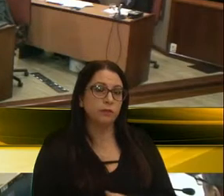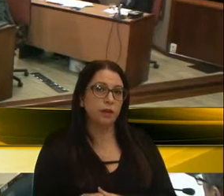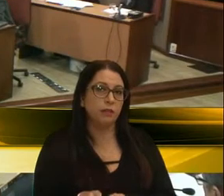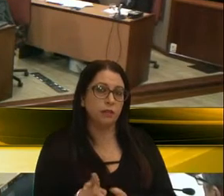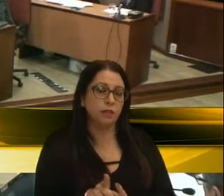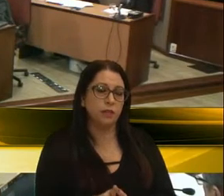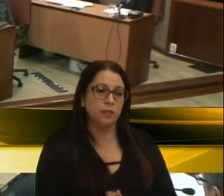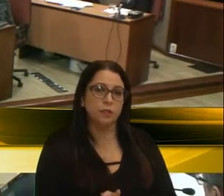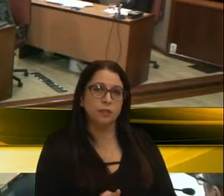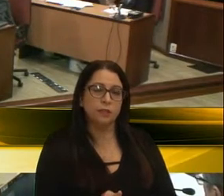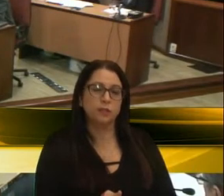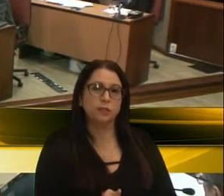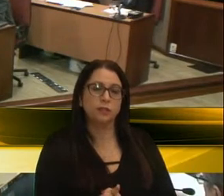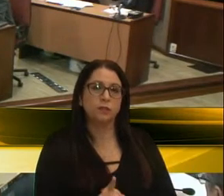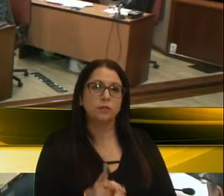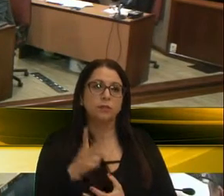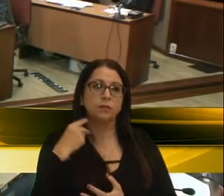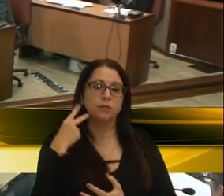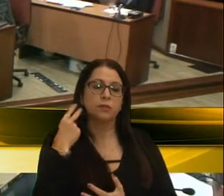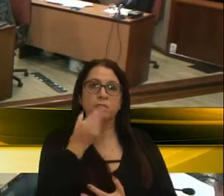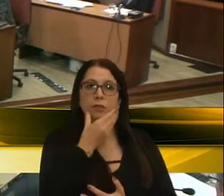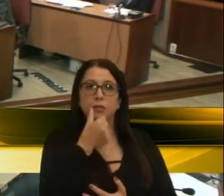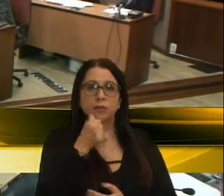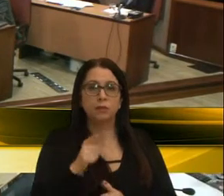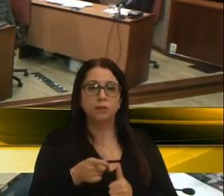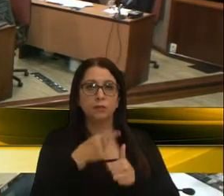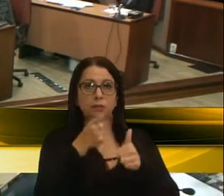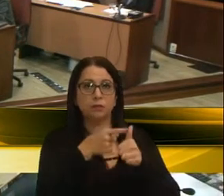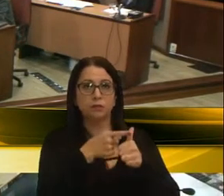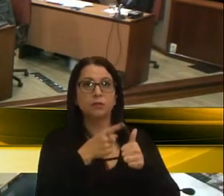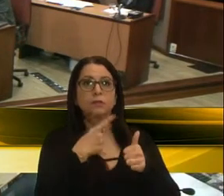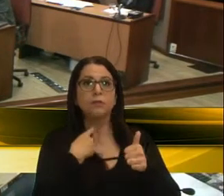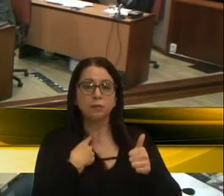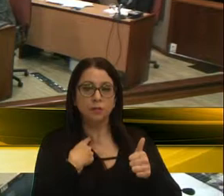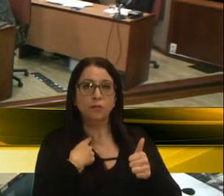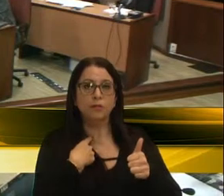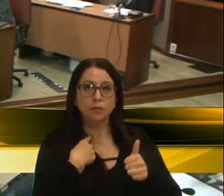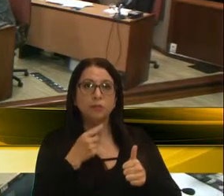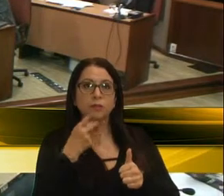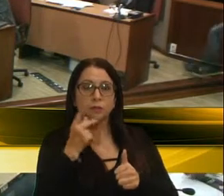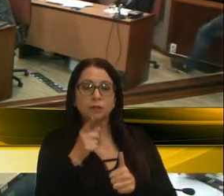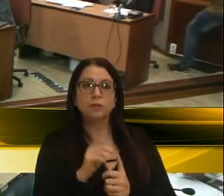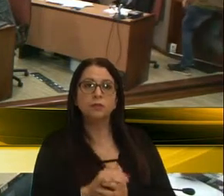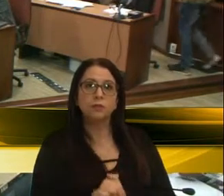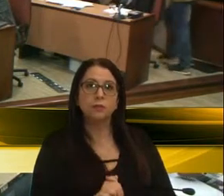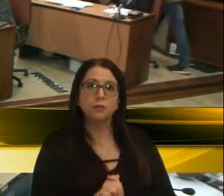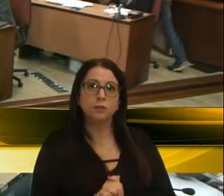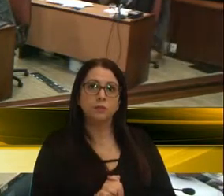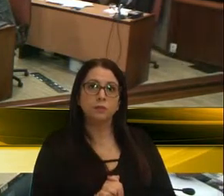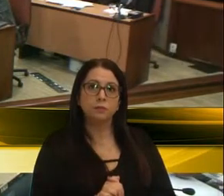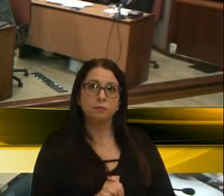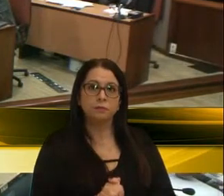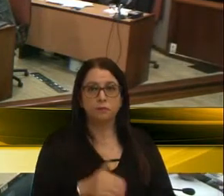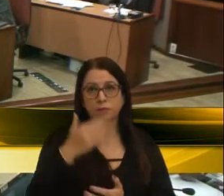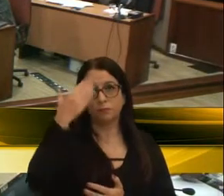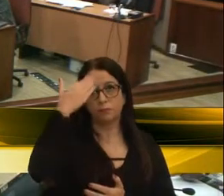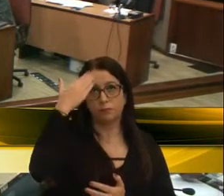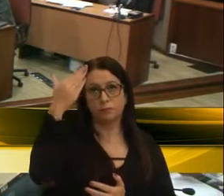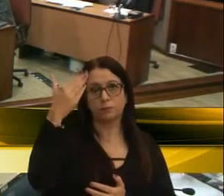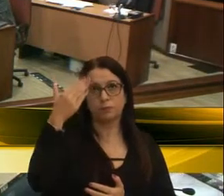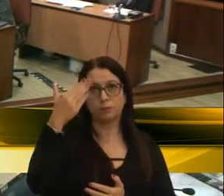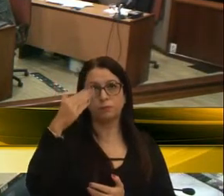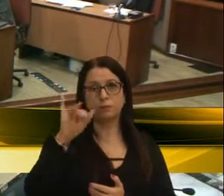Senhoras e senhores vereadores, em primeiro lugar, eu gostaria de repercutir e agradecer, vai